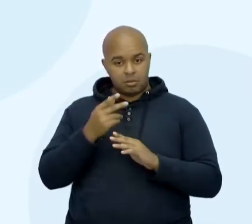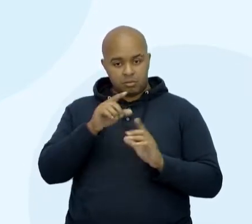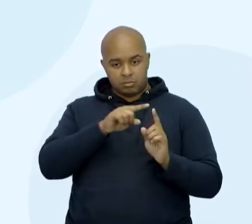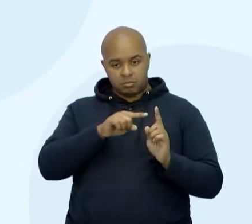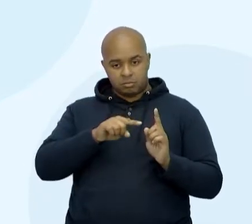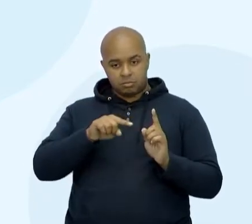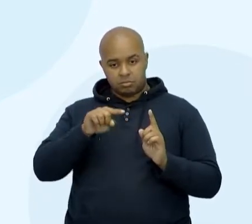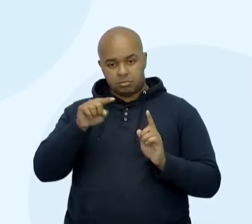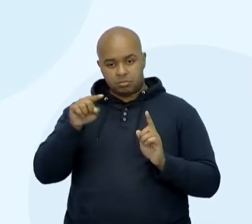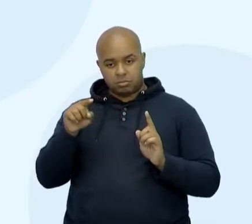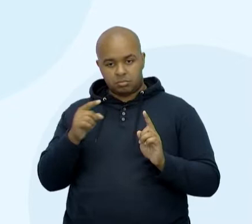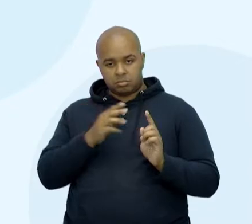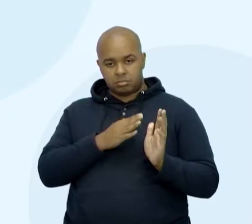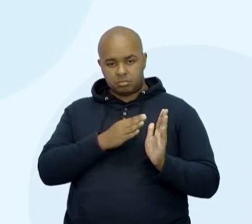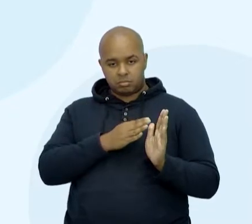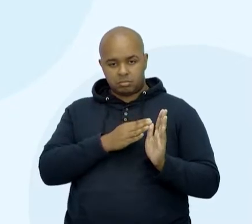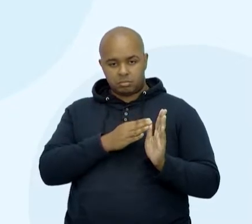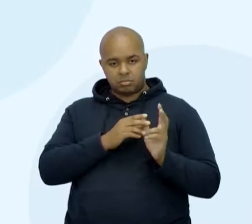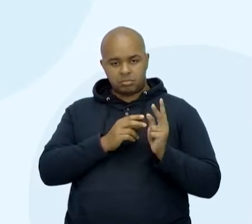é periódico, ou seja,